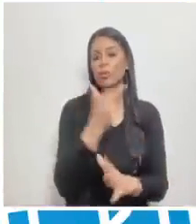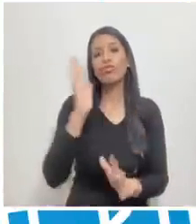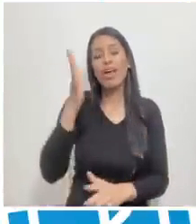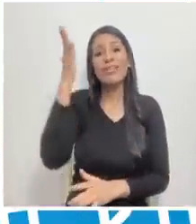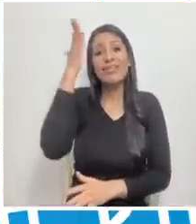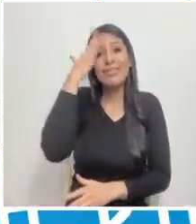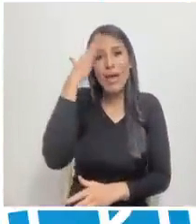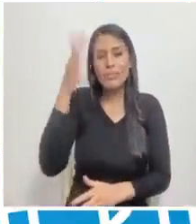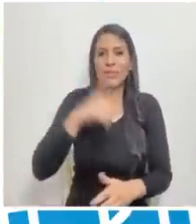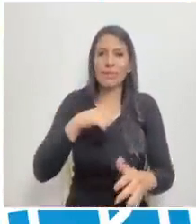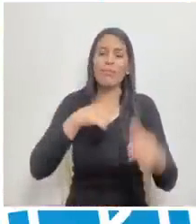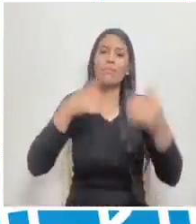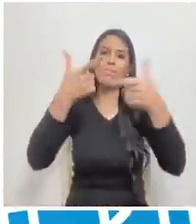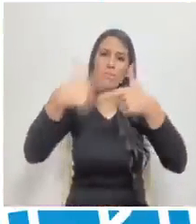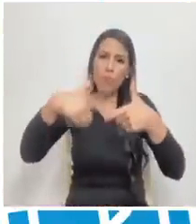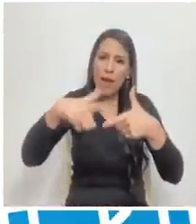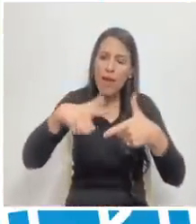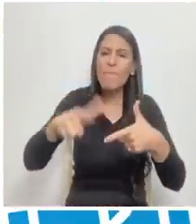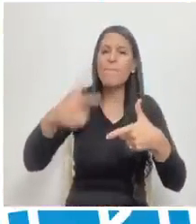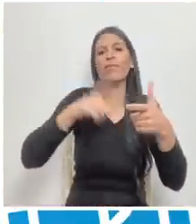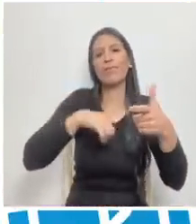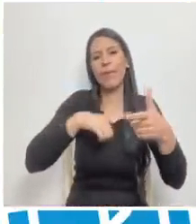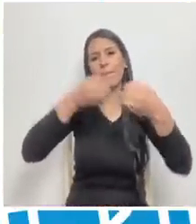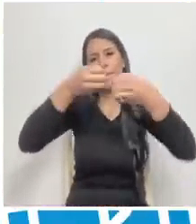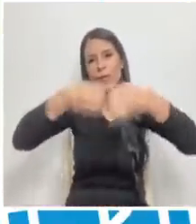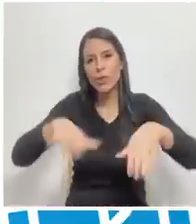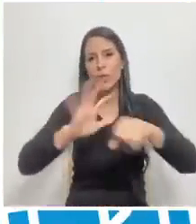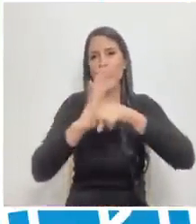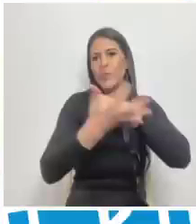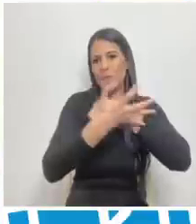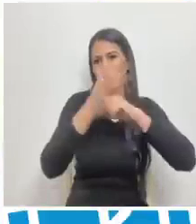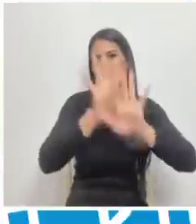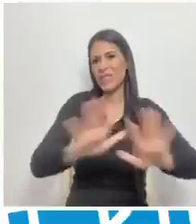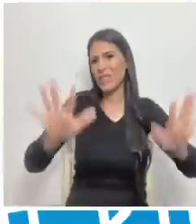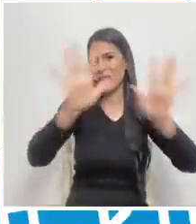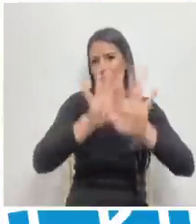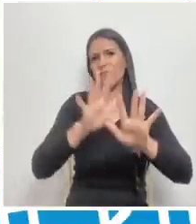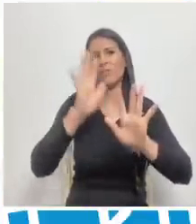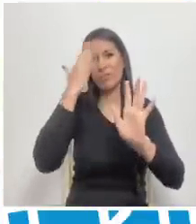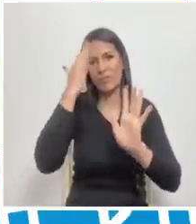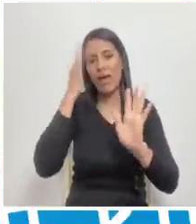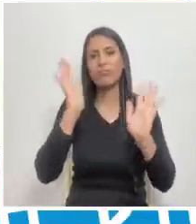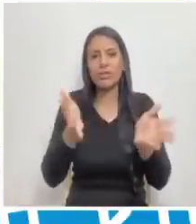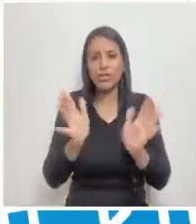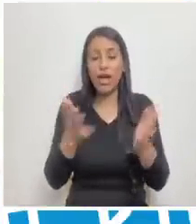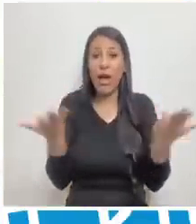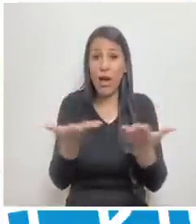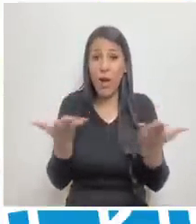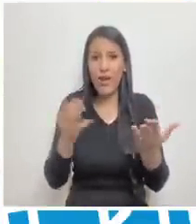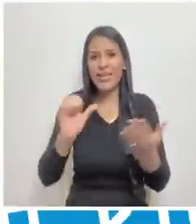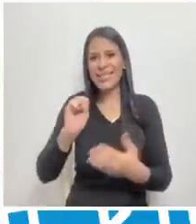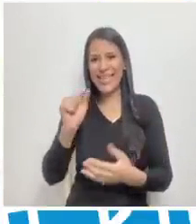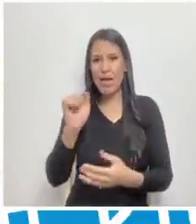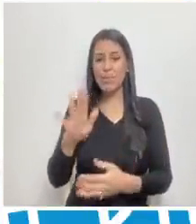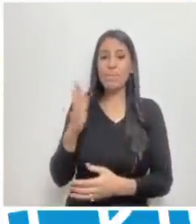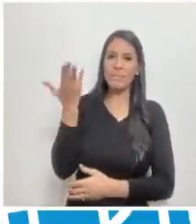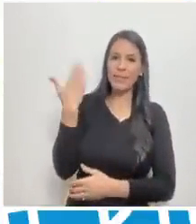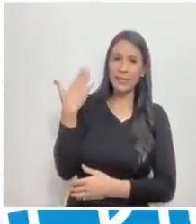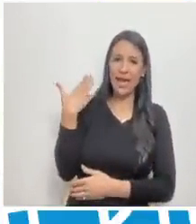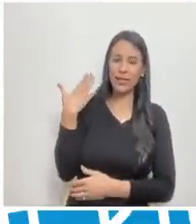que vamos ter um resultado muito inferior do que nós tivemos no SAEB